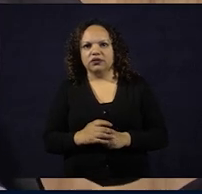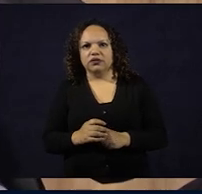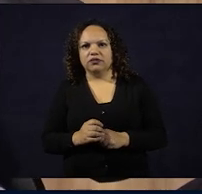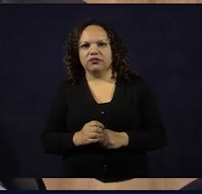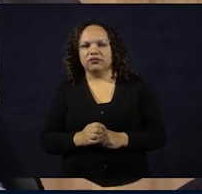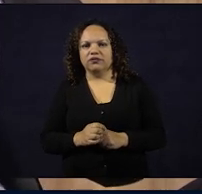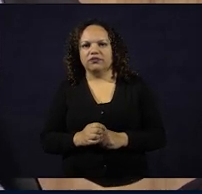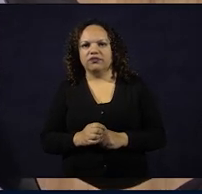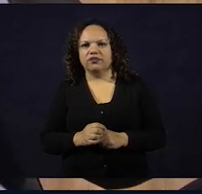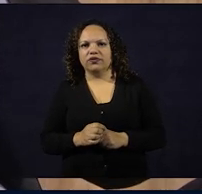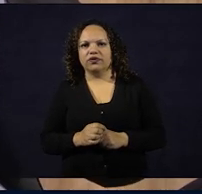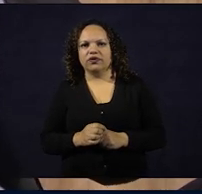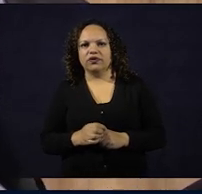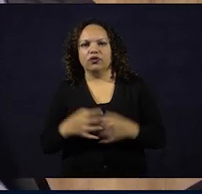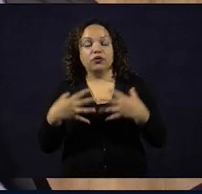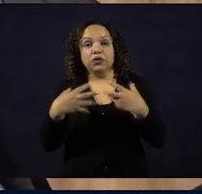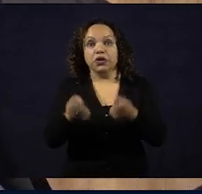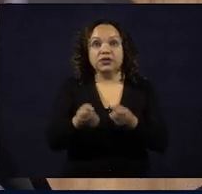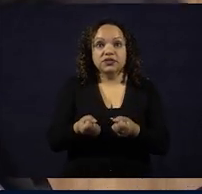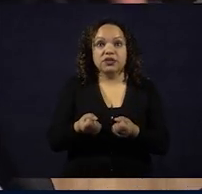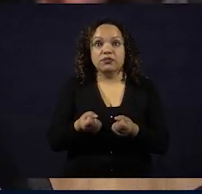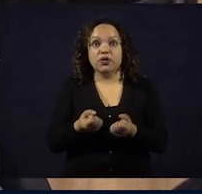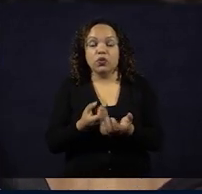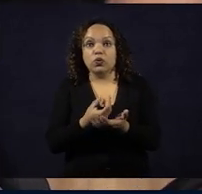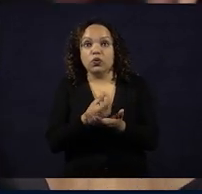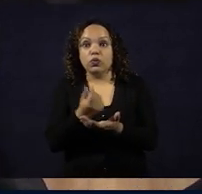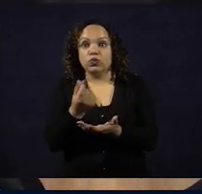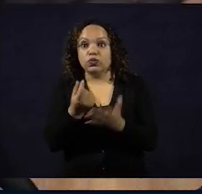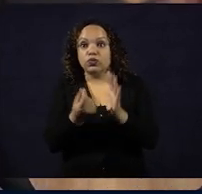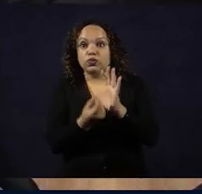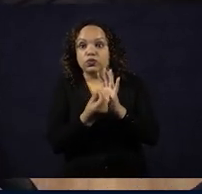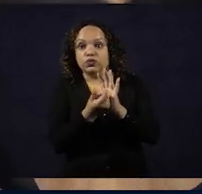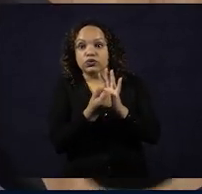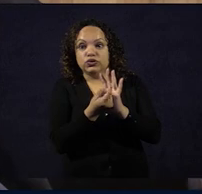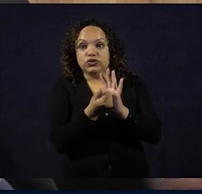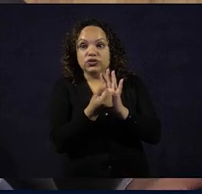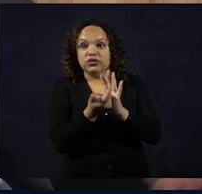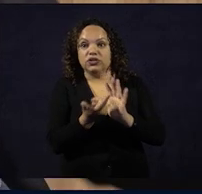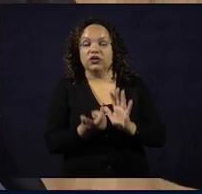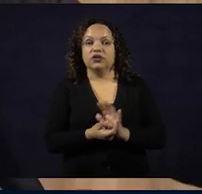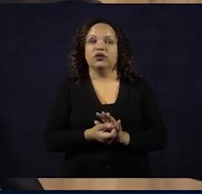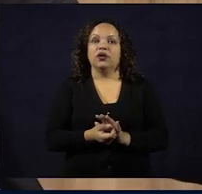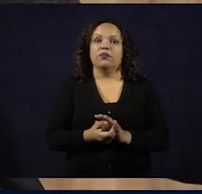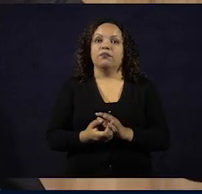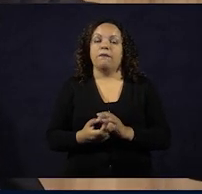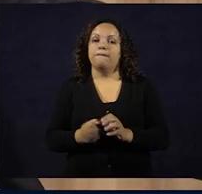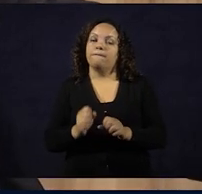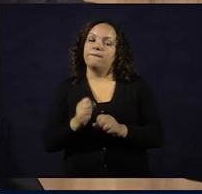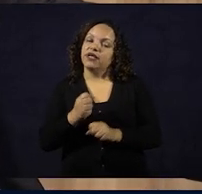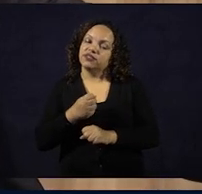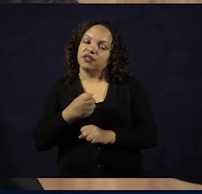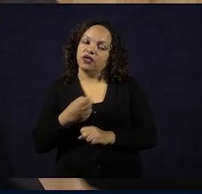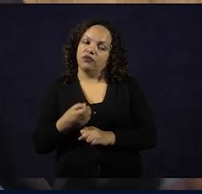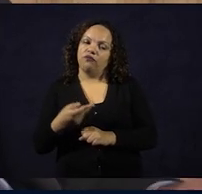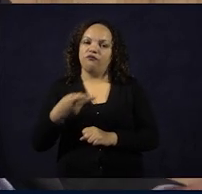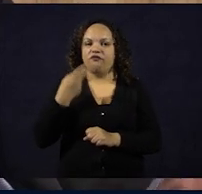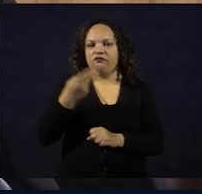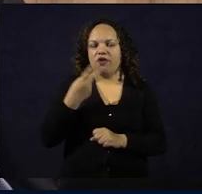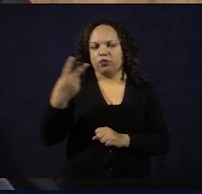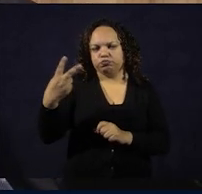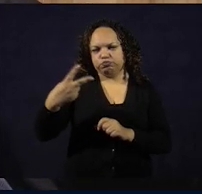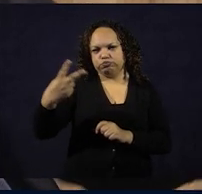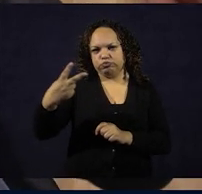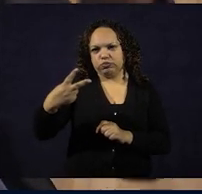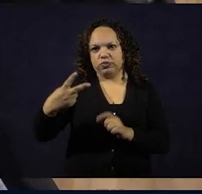melhor do que o acesso ao crédito tá que que mudou depois do IPO mas eu eu né enfim para os empresários mais comentar dois pontos